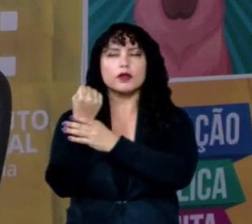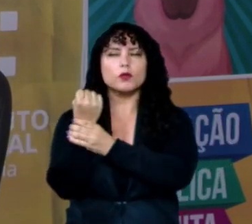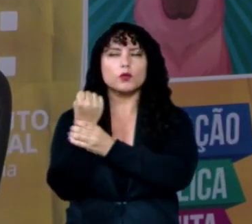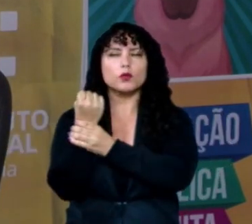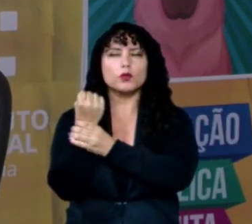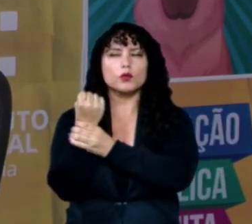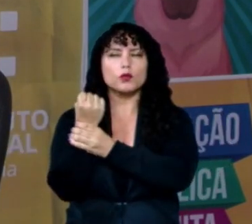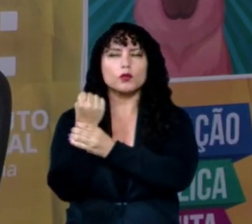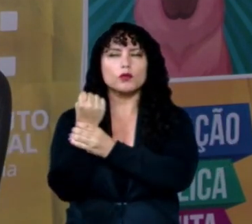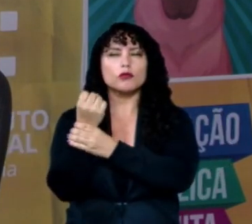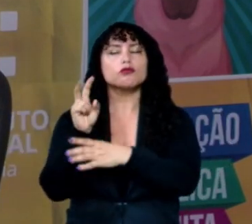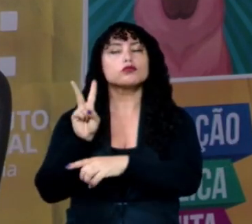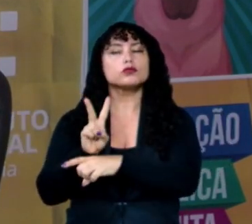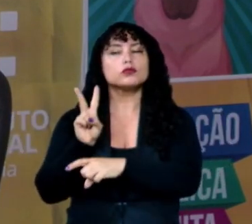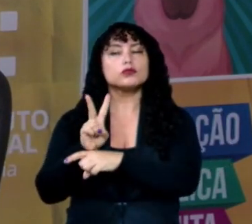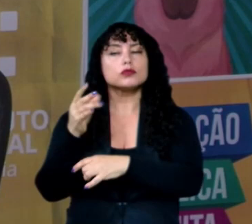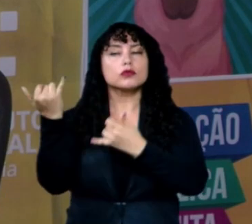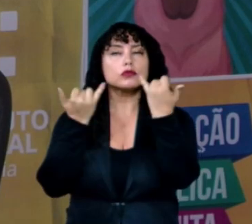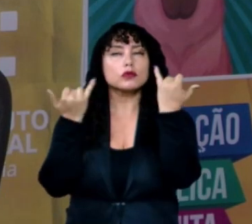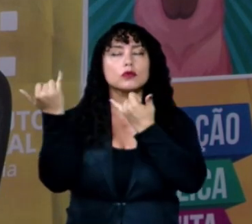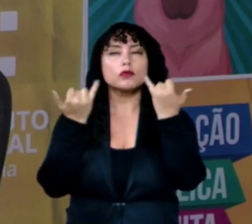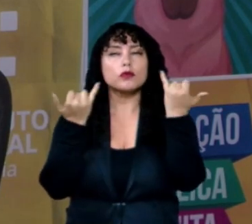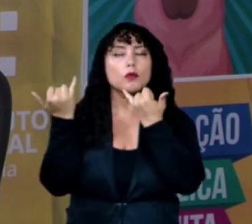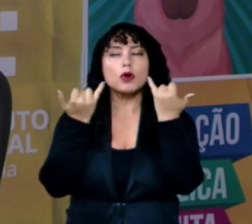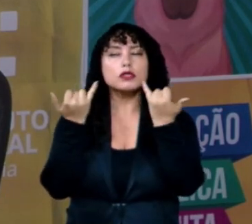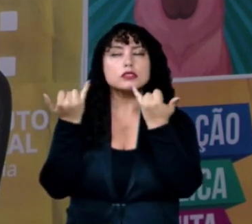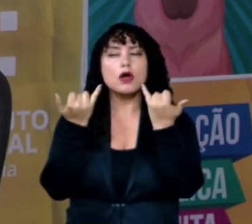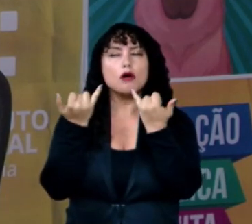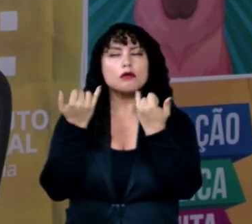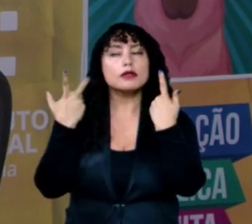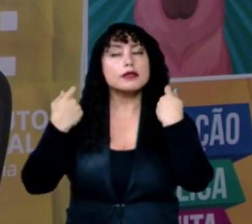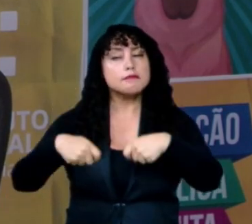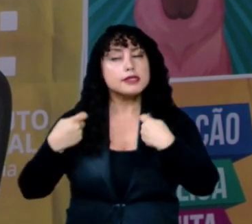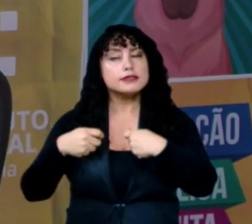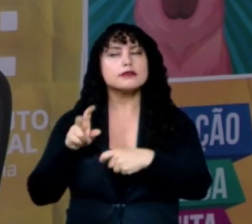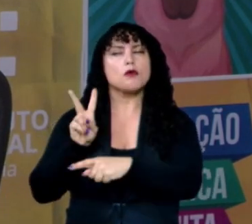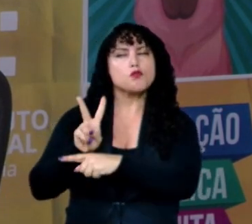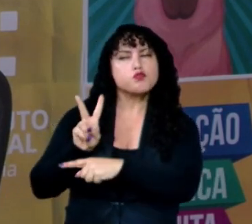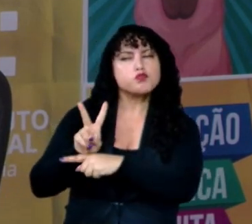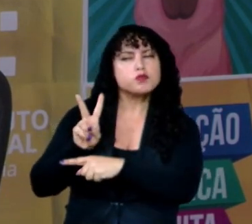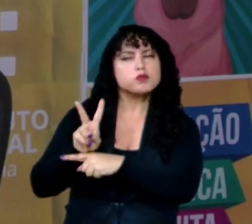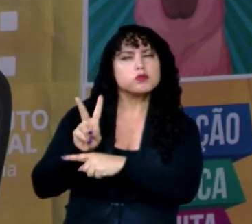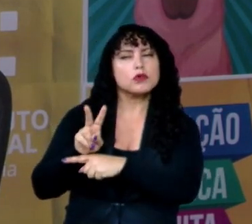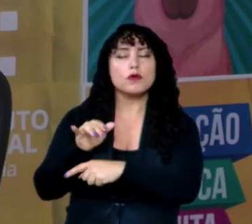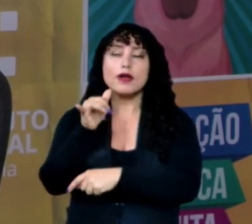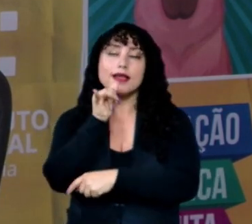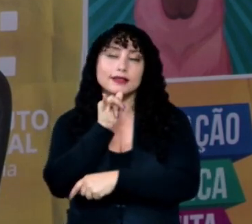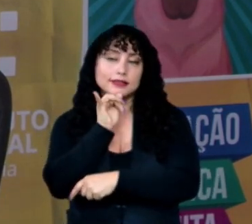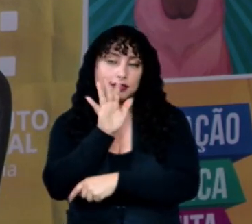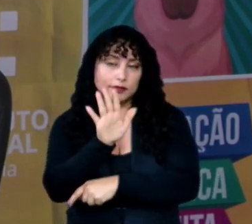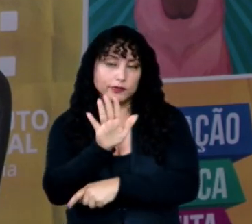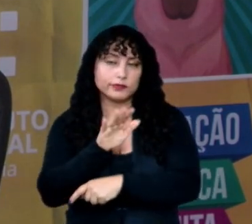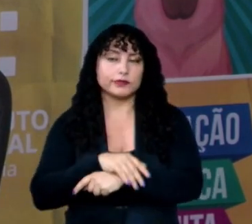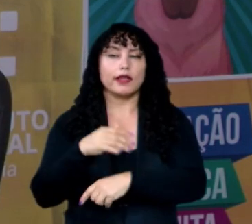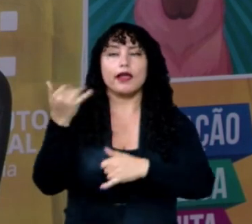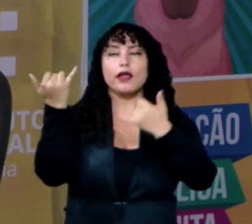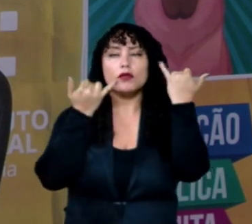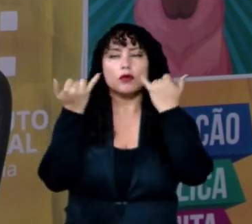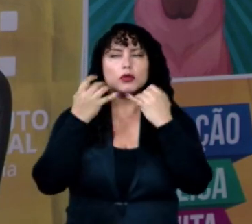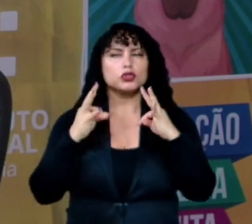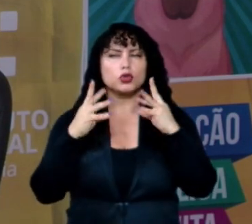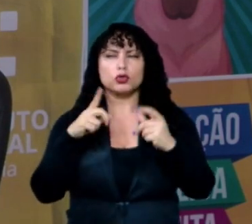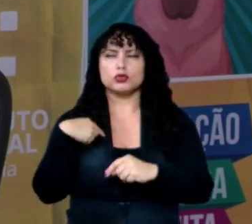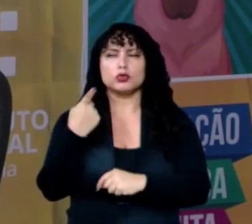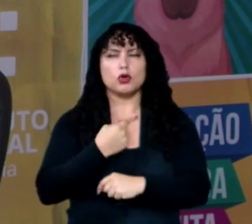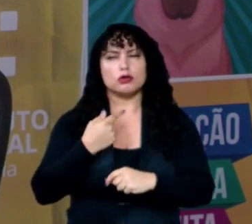garantir a preservação das informações que devem ser preservadas. Então, um exemplo. A informação de todos